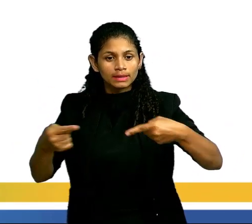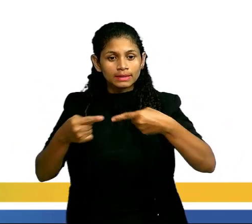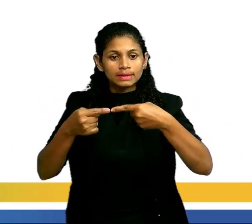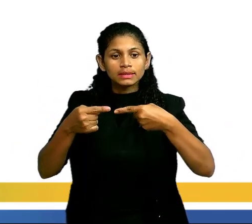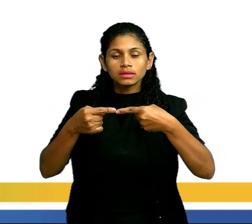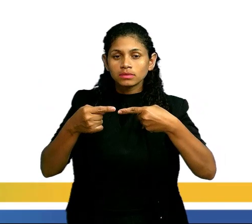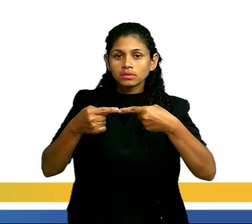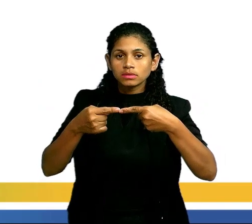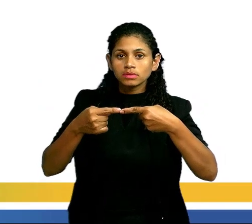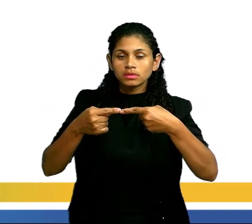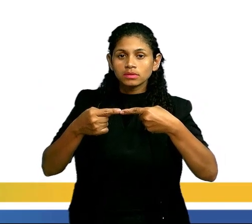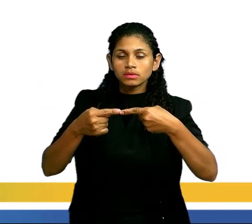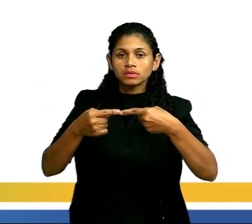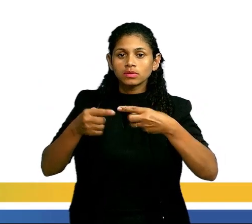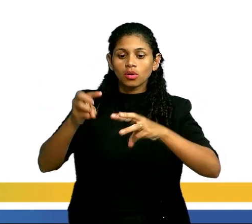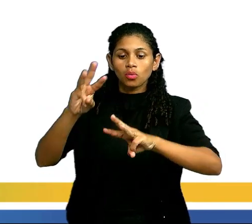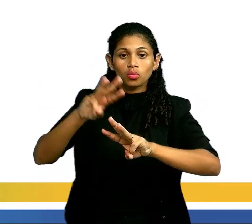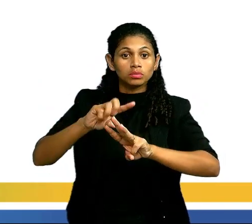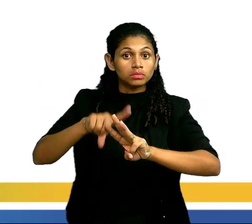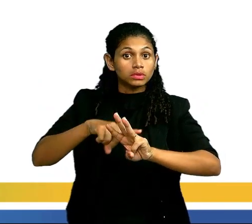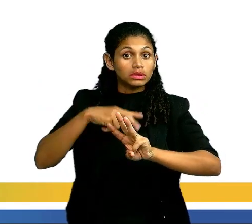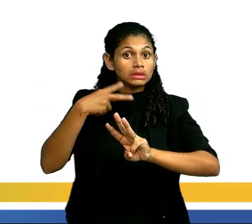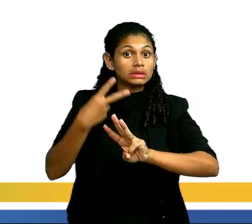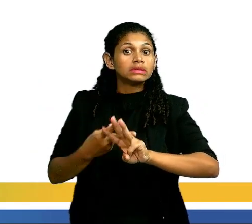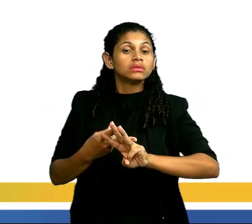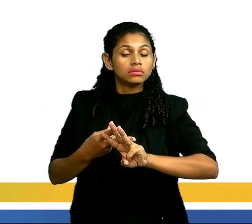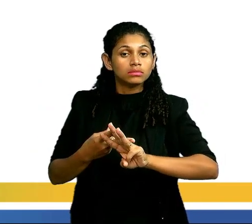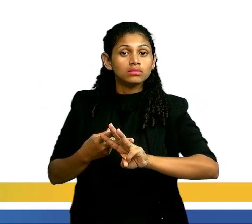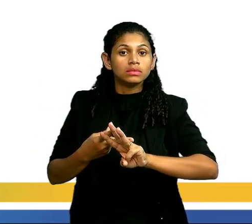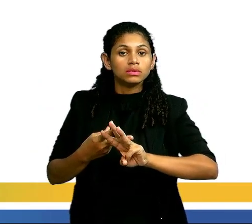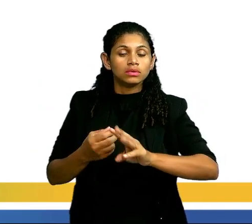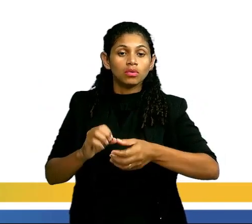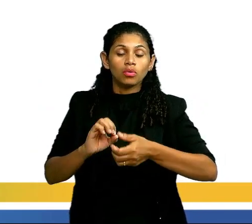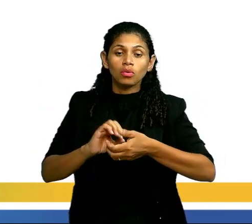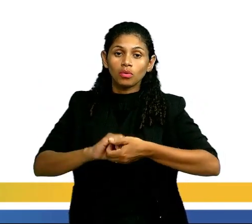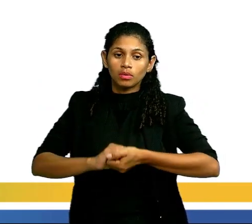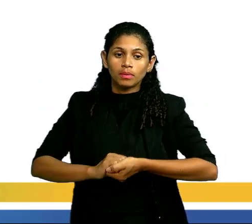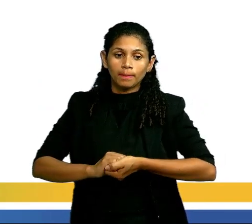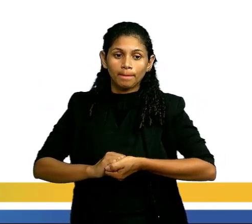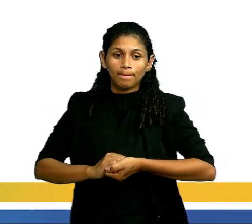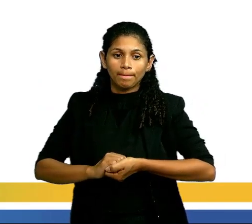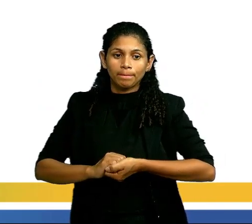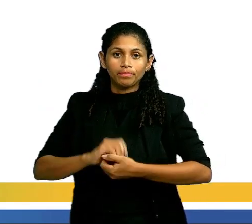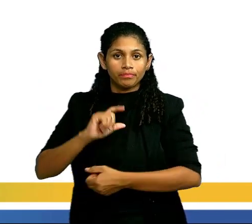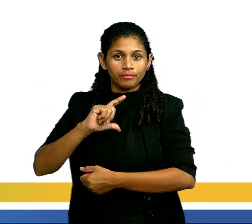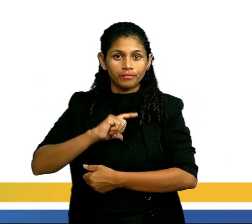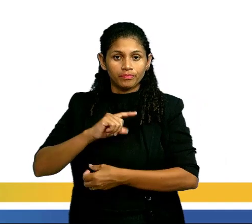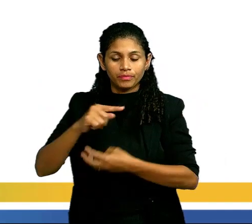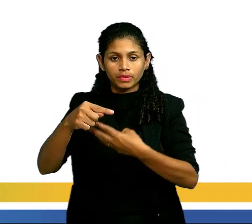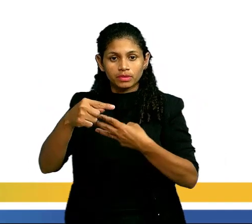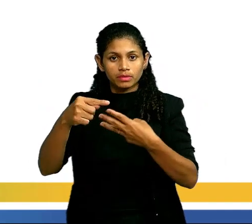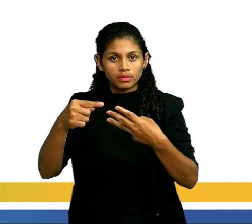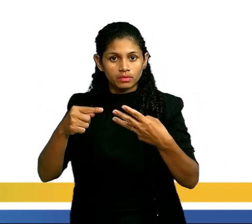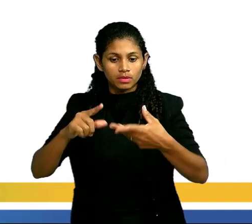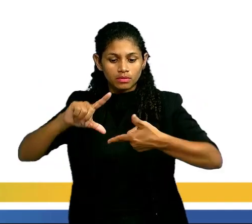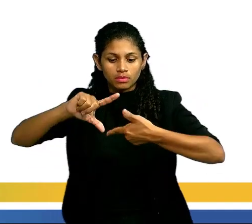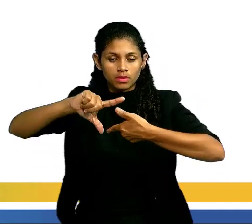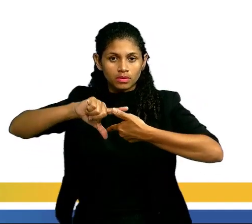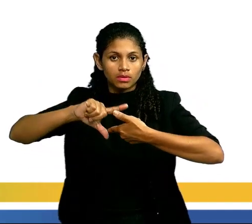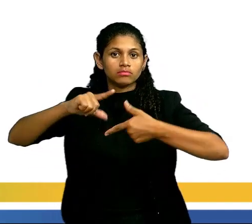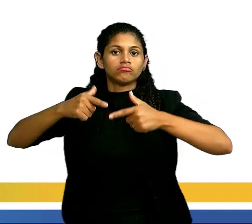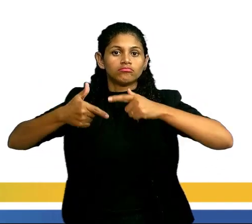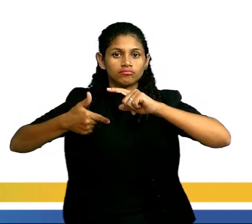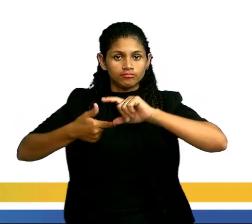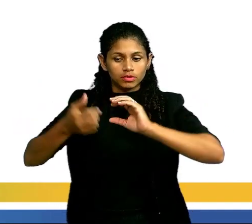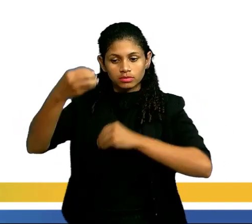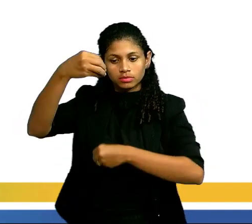duas duplas conjugadas, e isso não vai permitir rotação do elemento químico. Daí nós temos as 3 geometrias cabíveis para o átomo